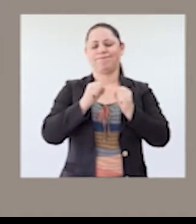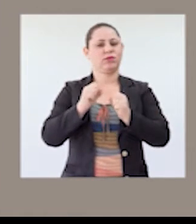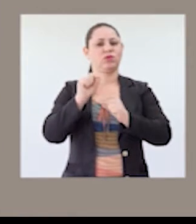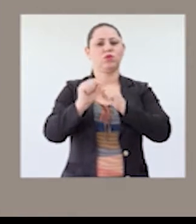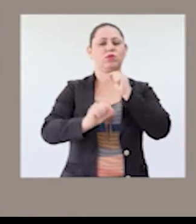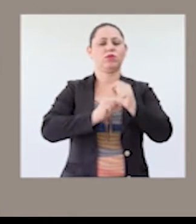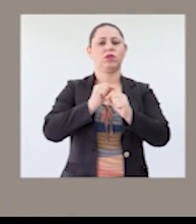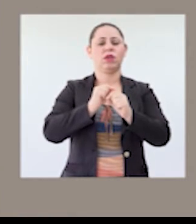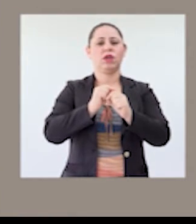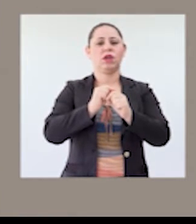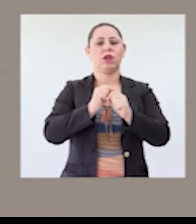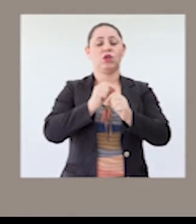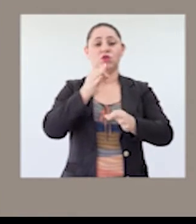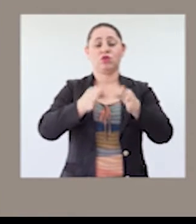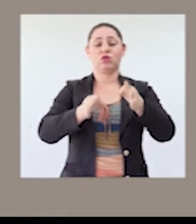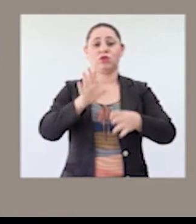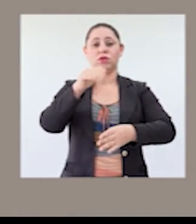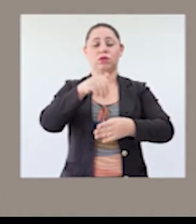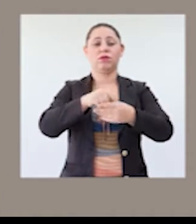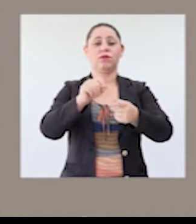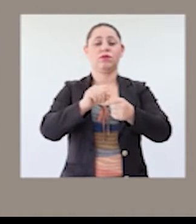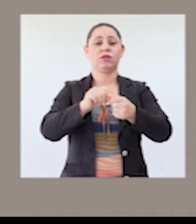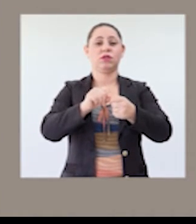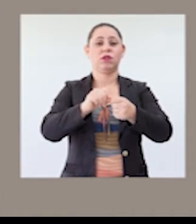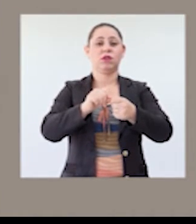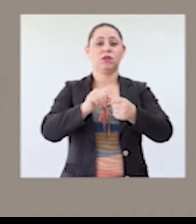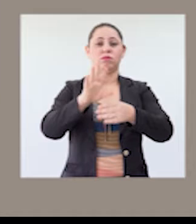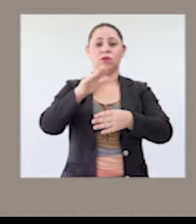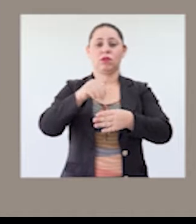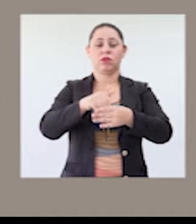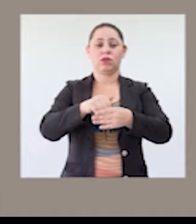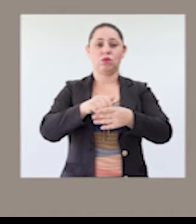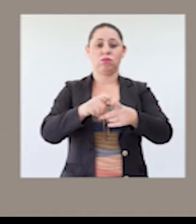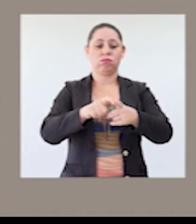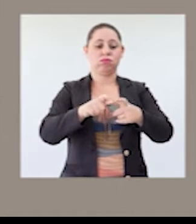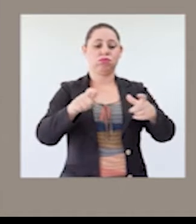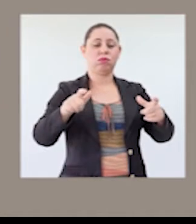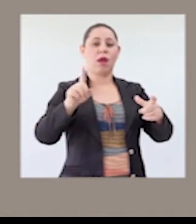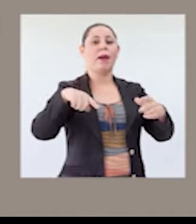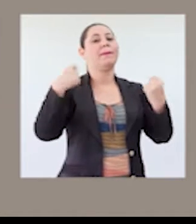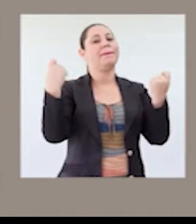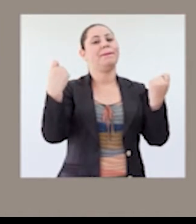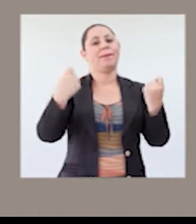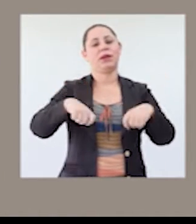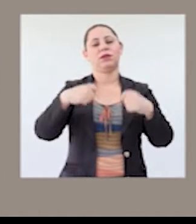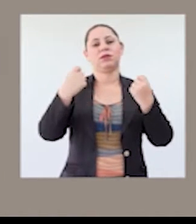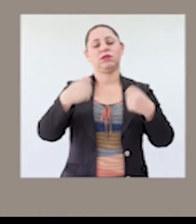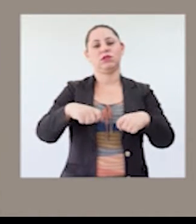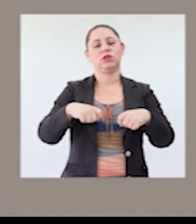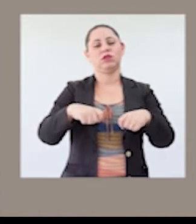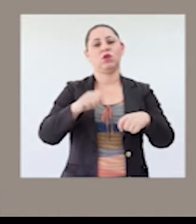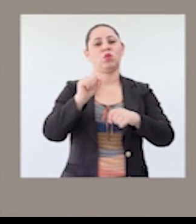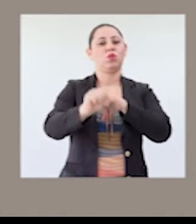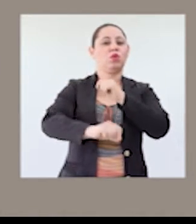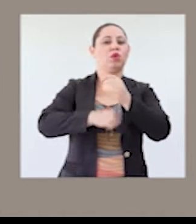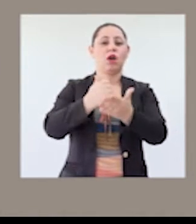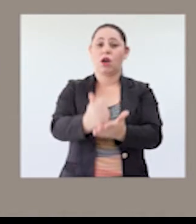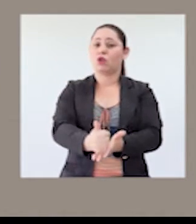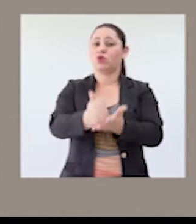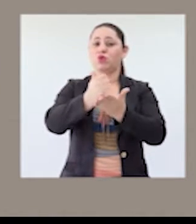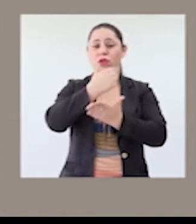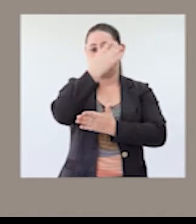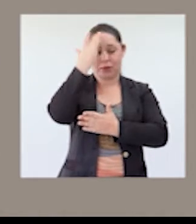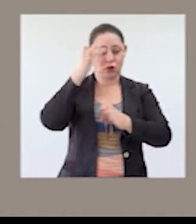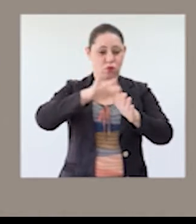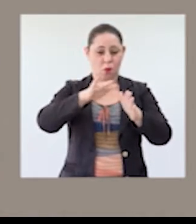Justiça Eleitoral dispor de uma estrutura própria para fazer uma eleição desse porte. Então, nós necessitamos e contamos